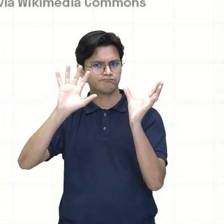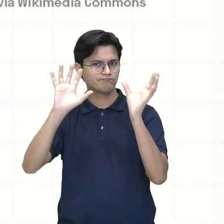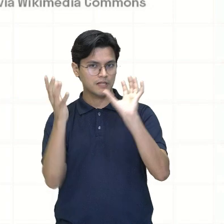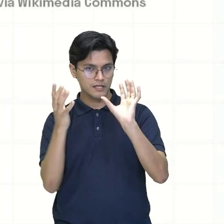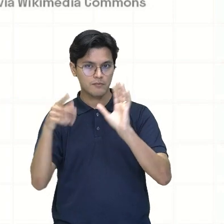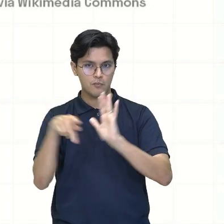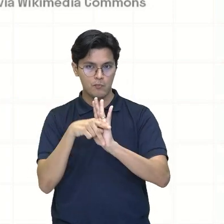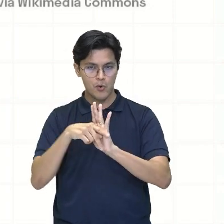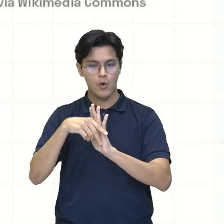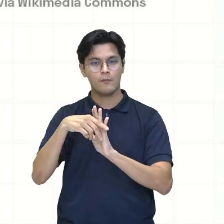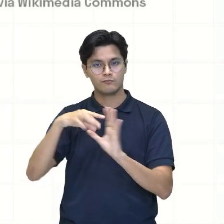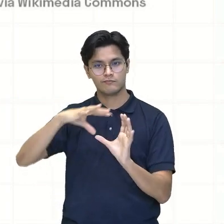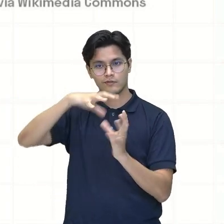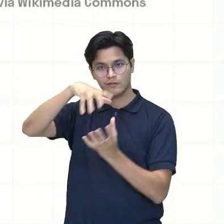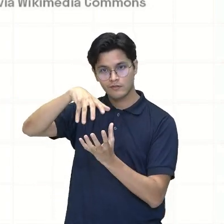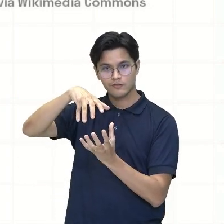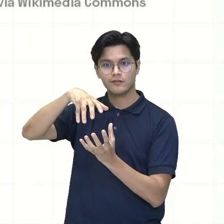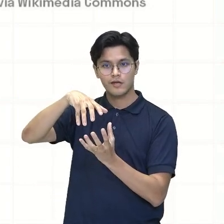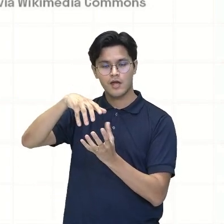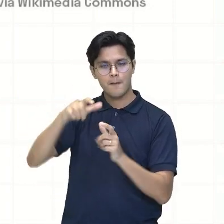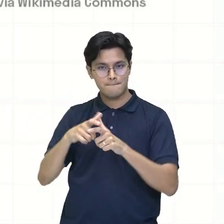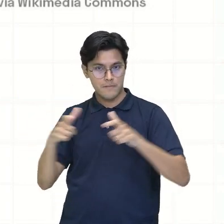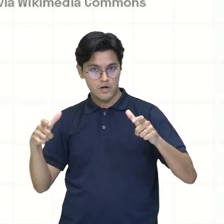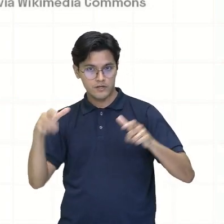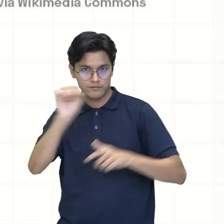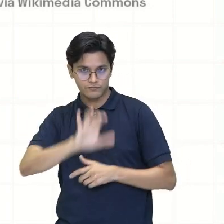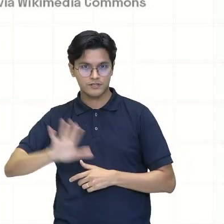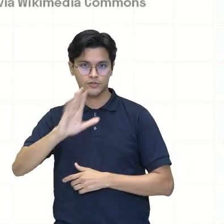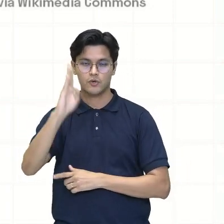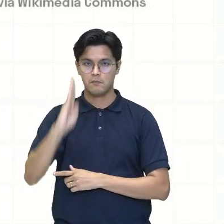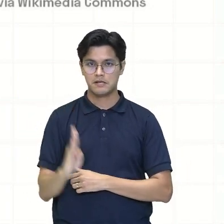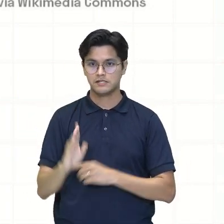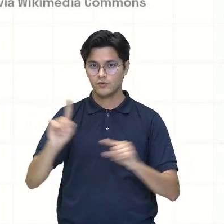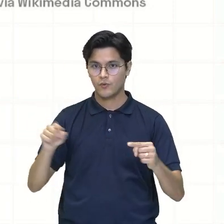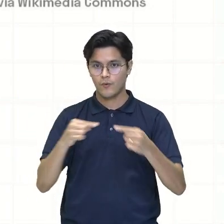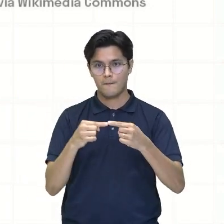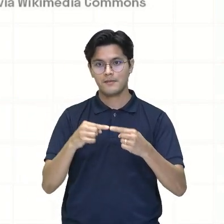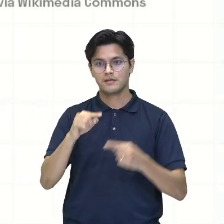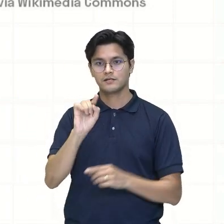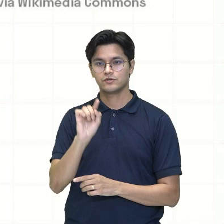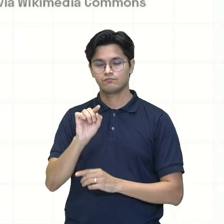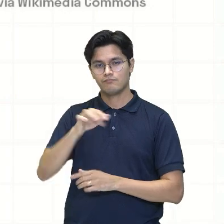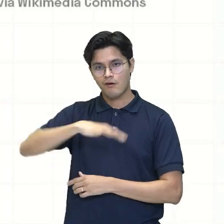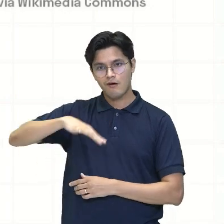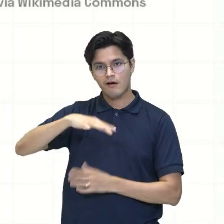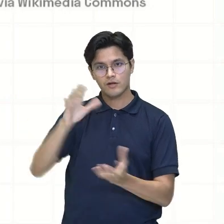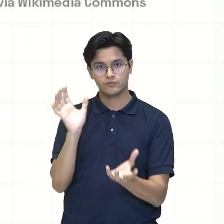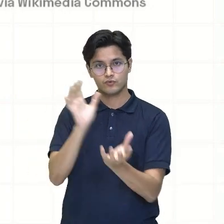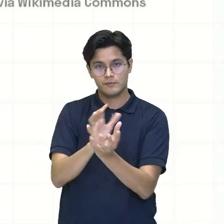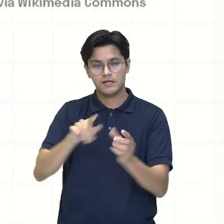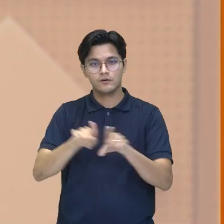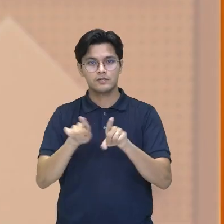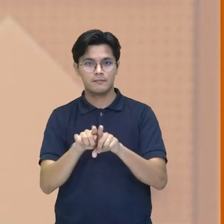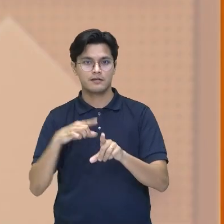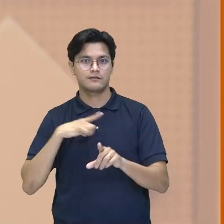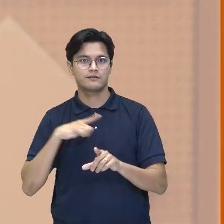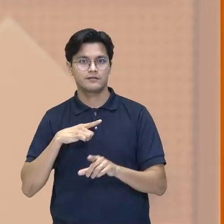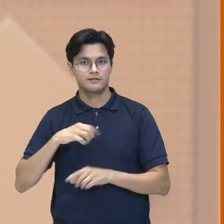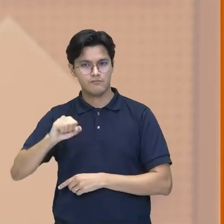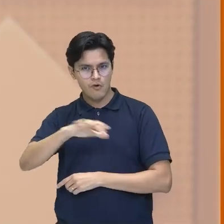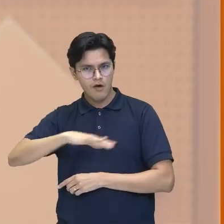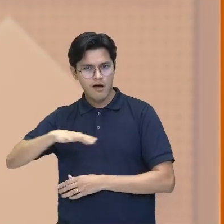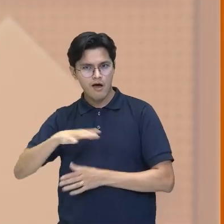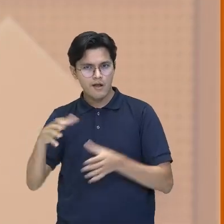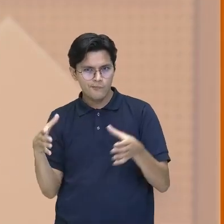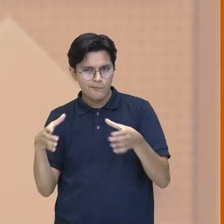na zona intertropical ou zona tropical, e uma pequena porção do nosso